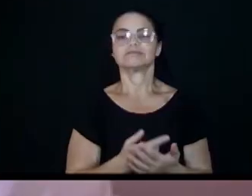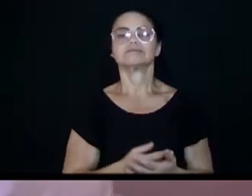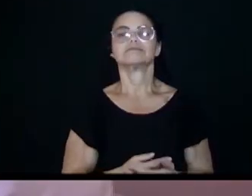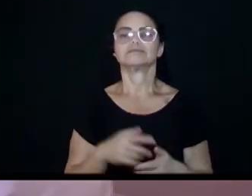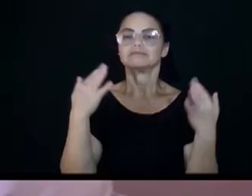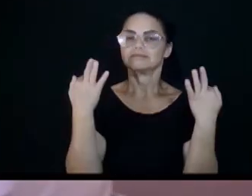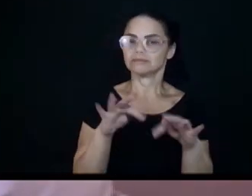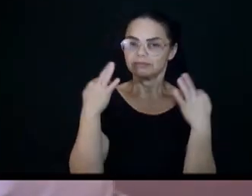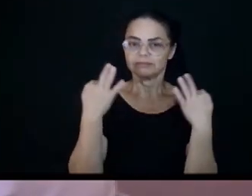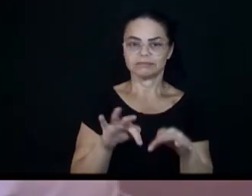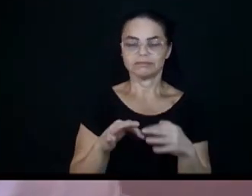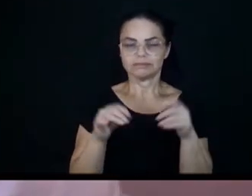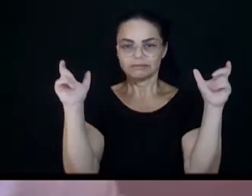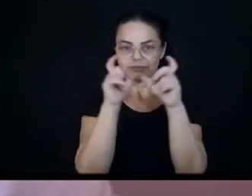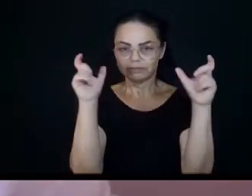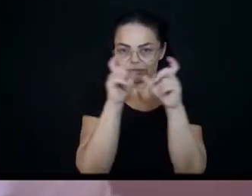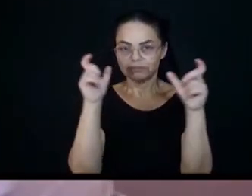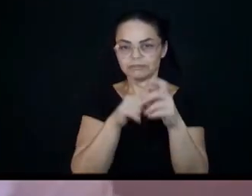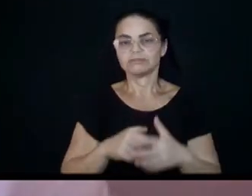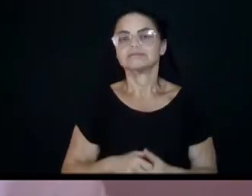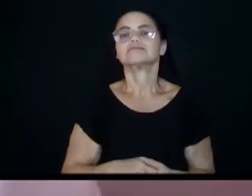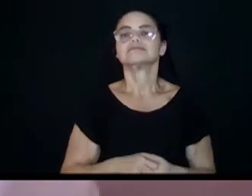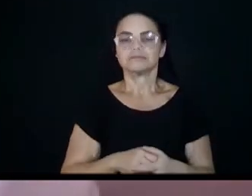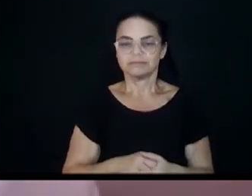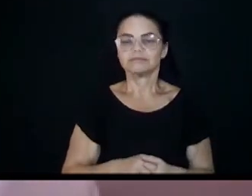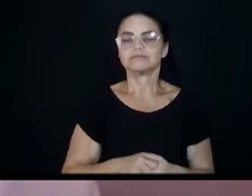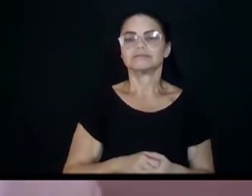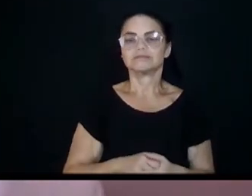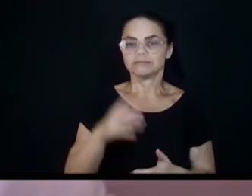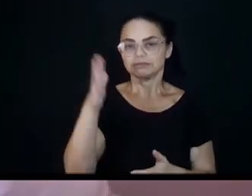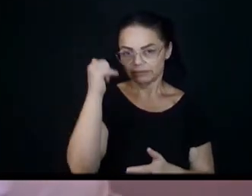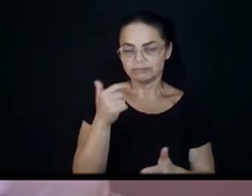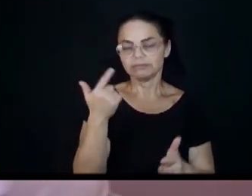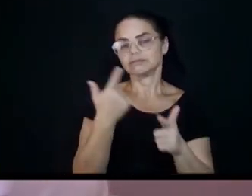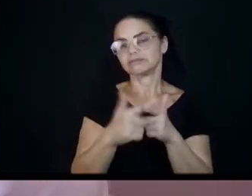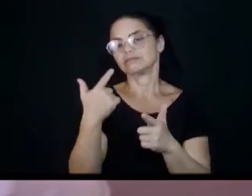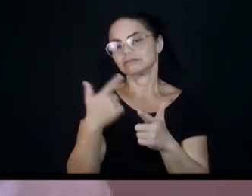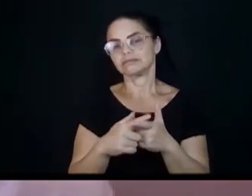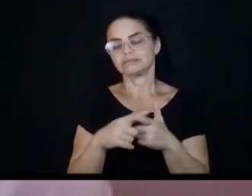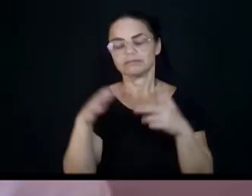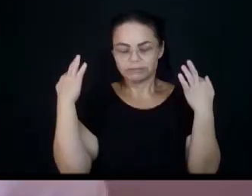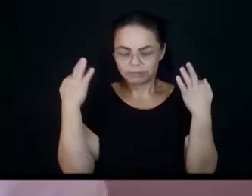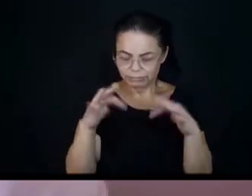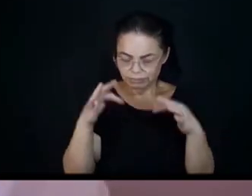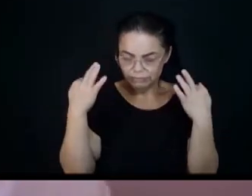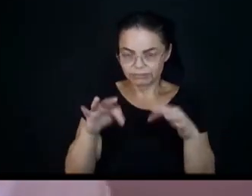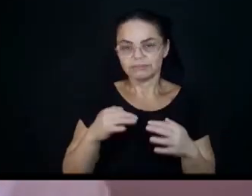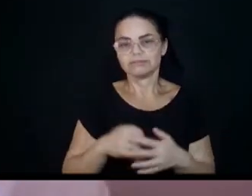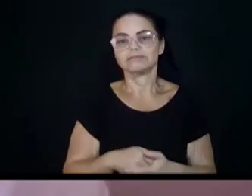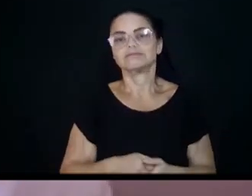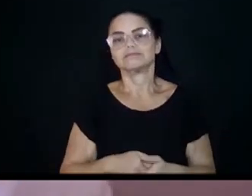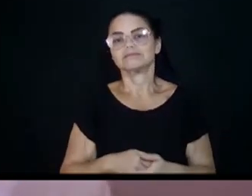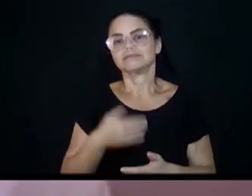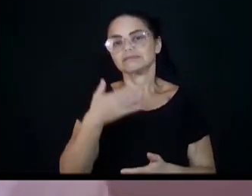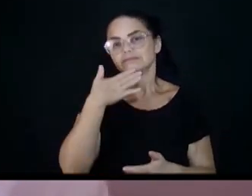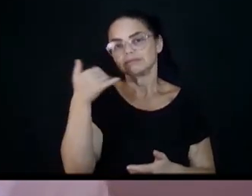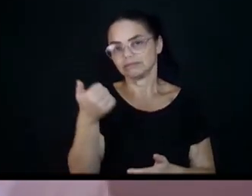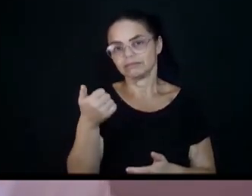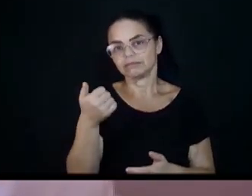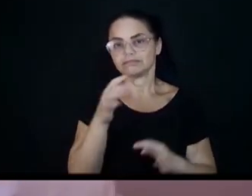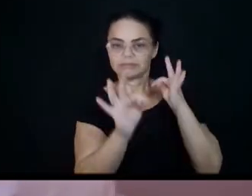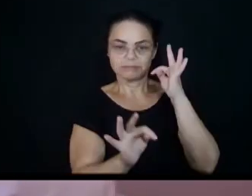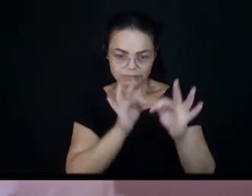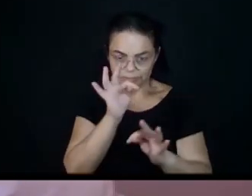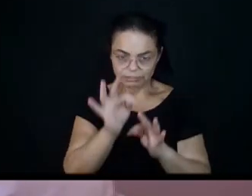alerta, né? Então, assim, tem que saber o porquê dessa dor, né? E a melhor maneira de tratar esses